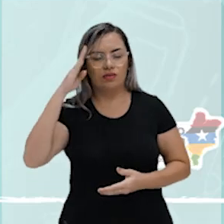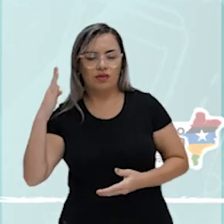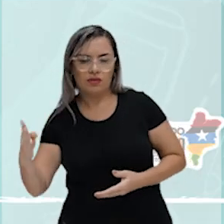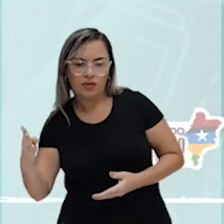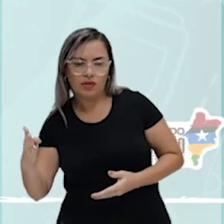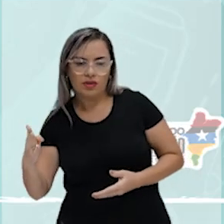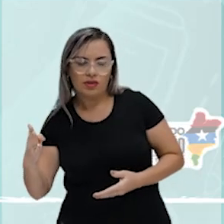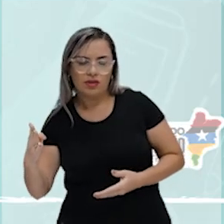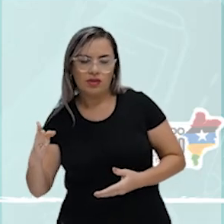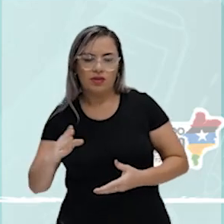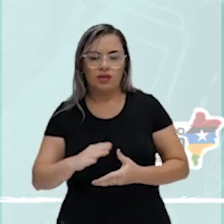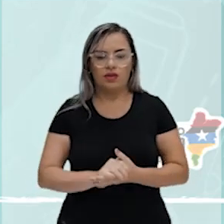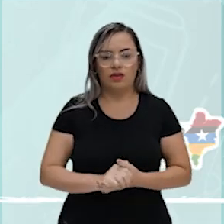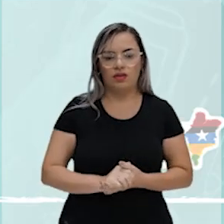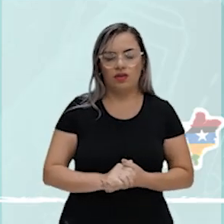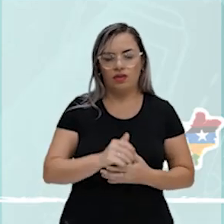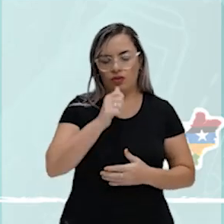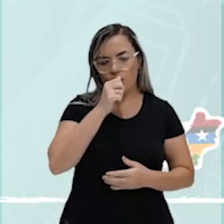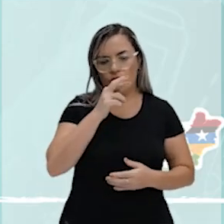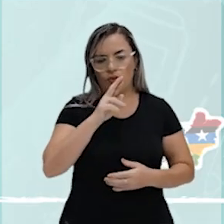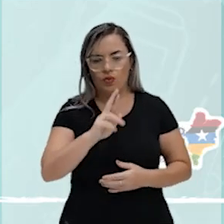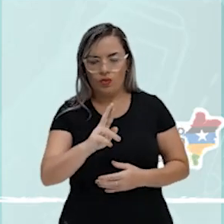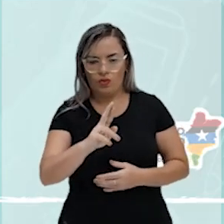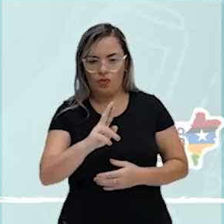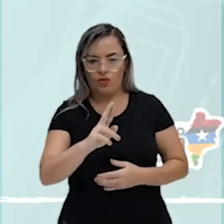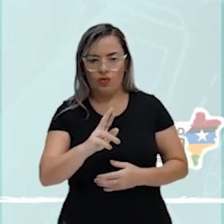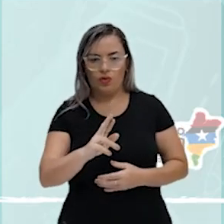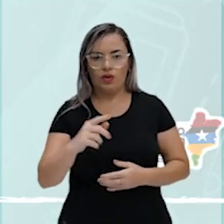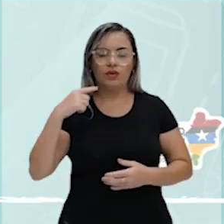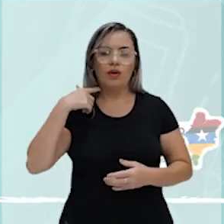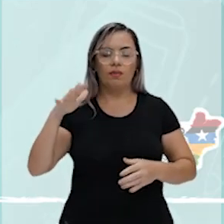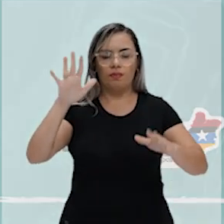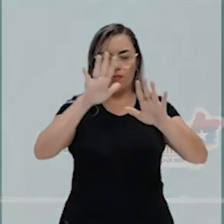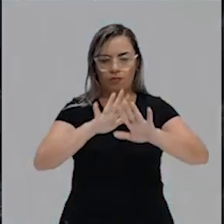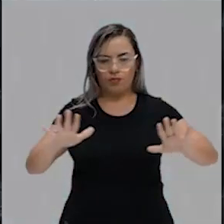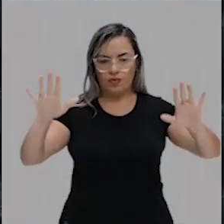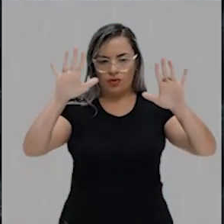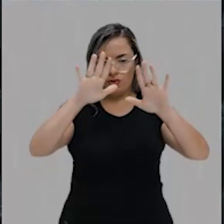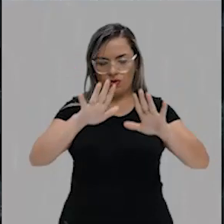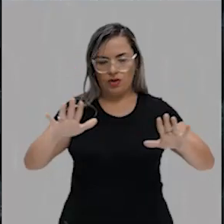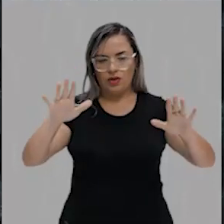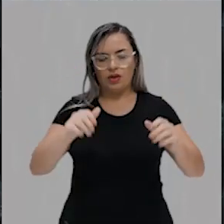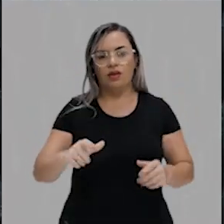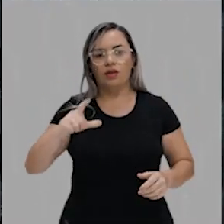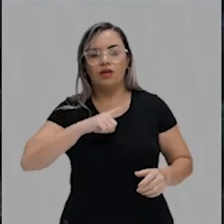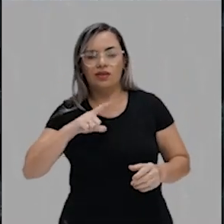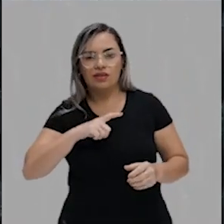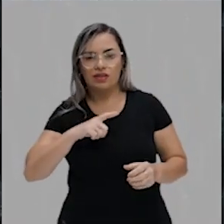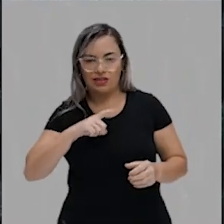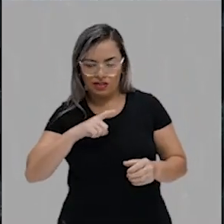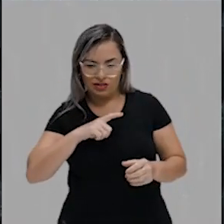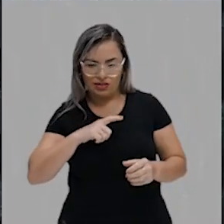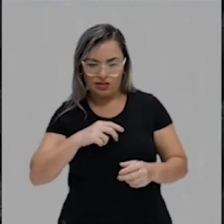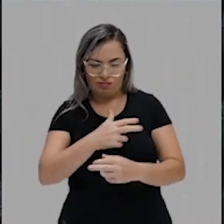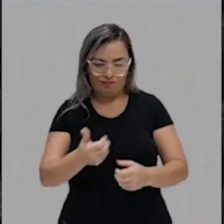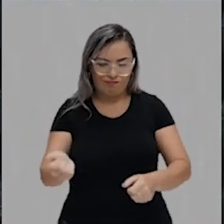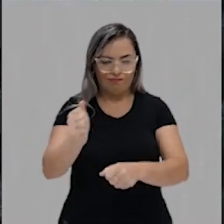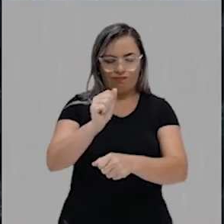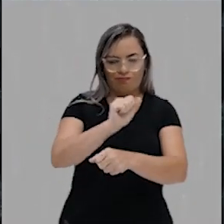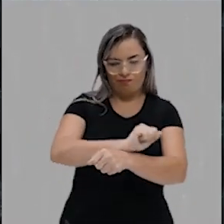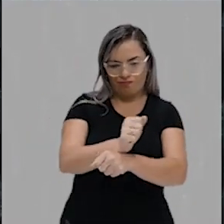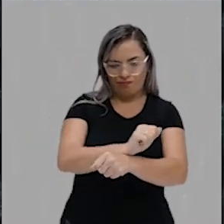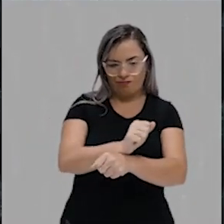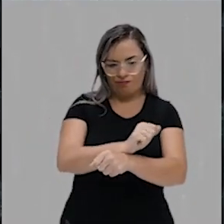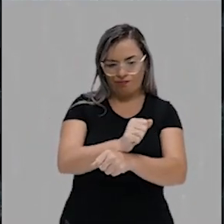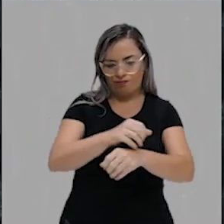atmosférica? Nós temos a liberação de fumaça por meio de escapamento de veículos. Nós temos também aqui,